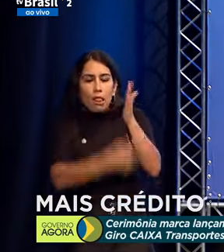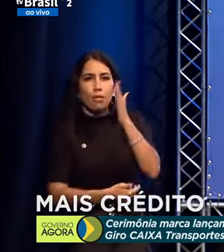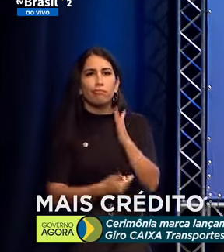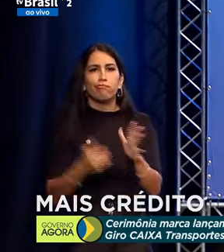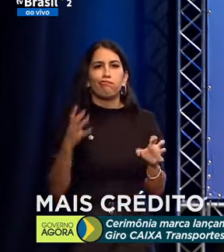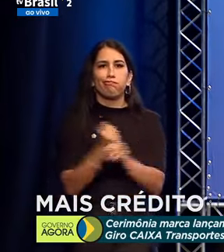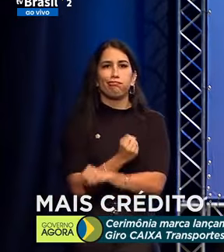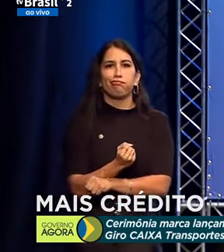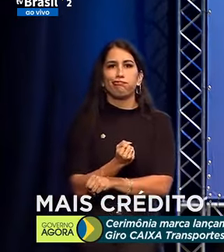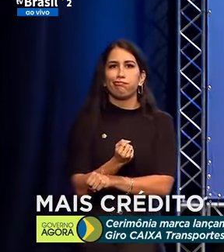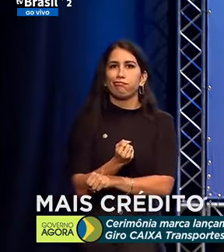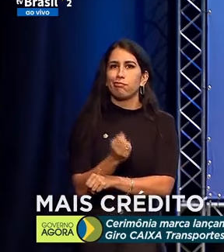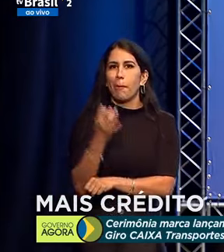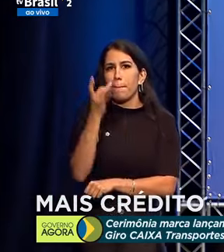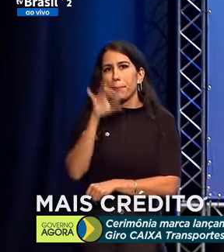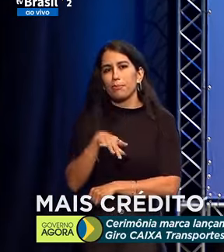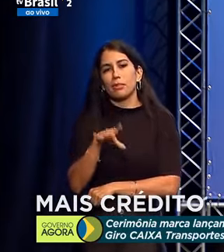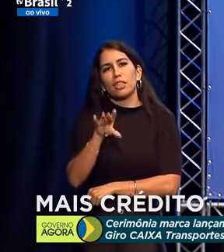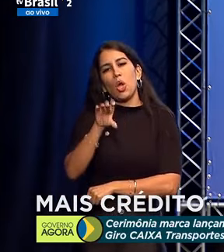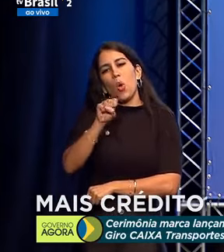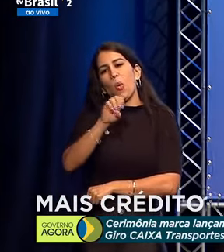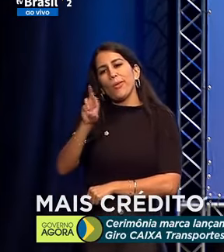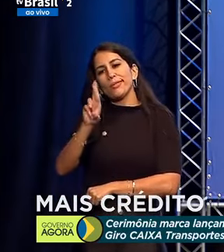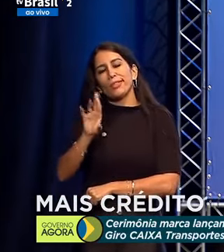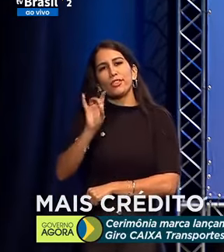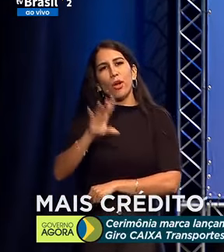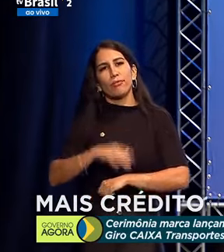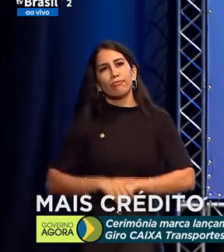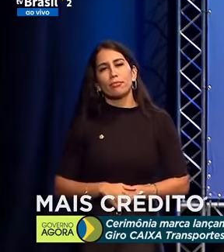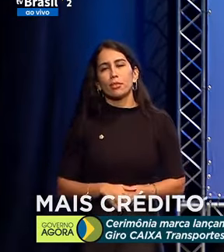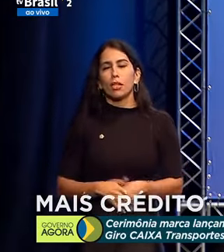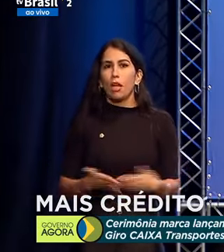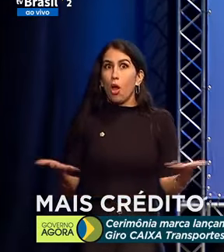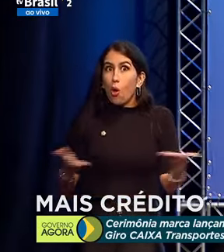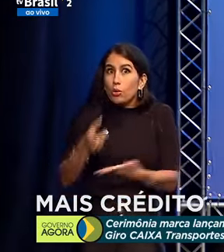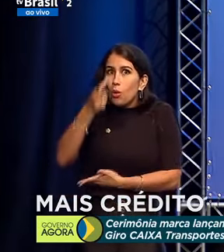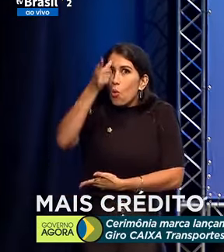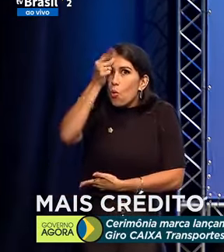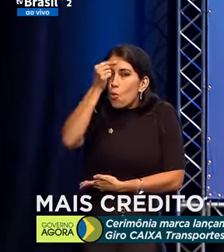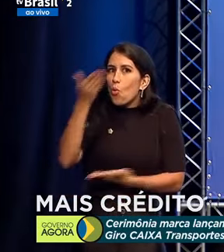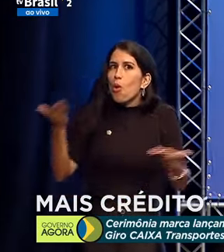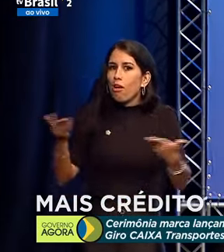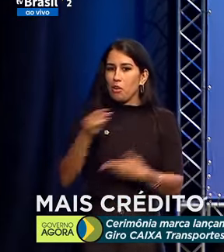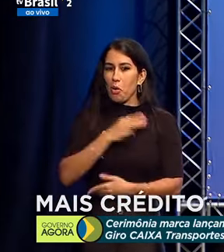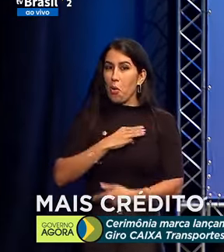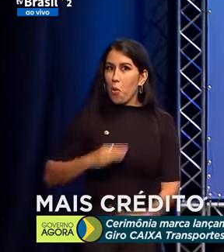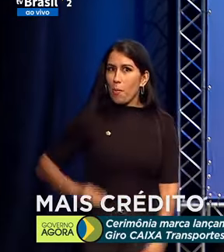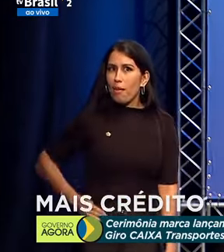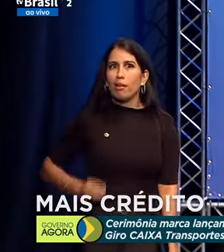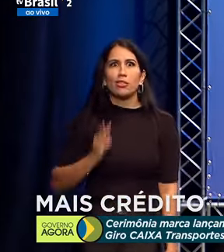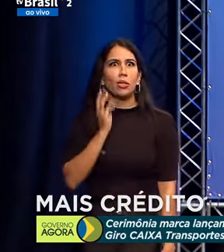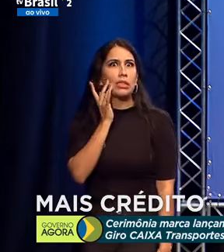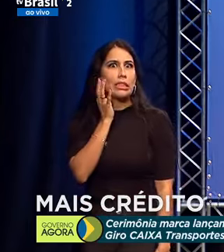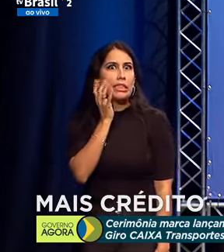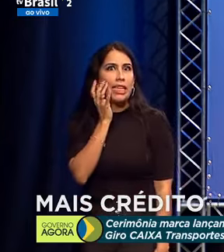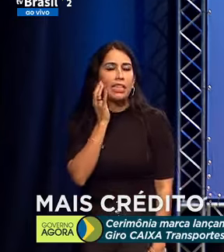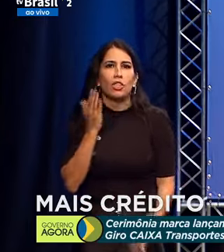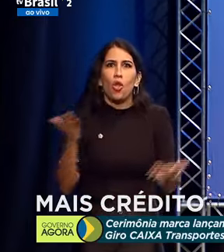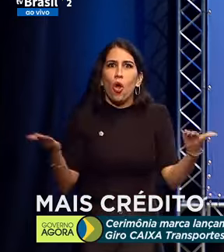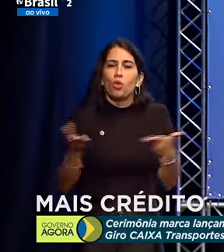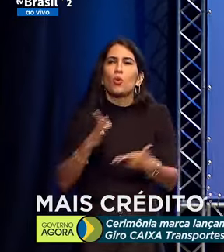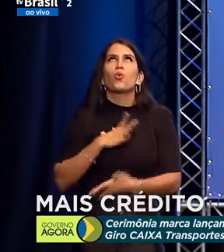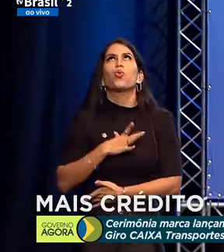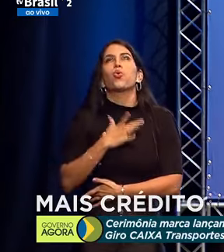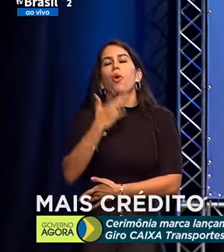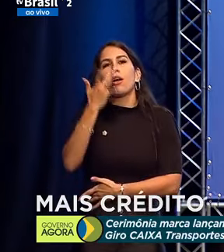agora, graças à nossa medida, que o ministro Tarcísio nos deu a honra de poder participar no DTE, e